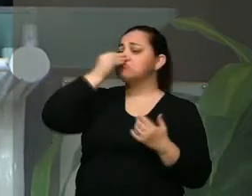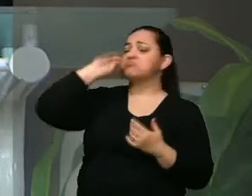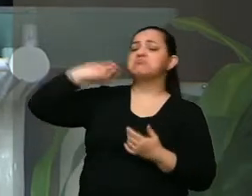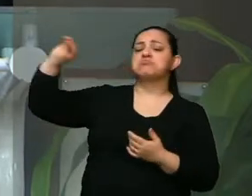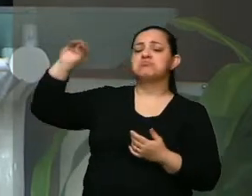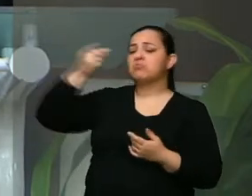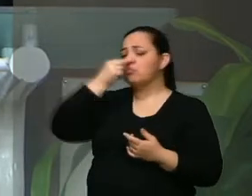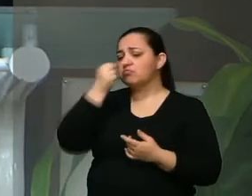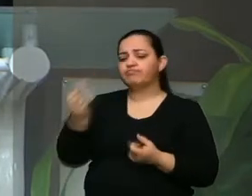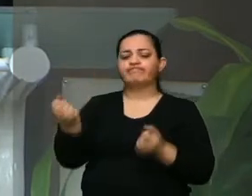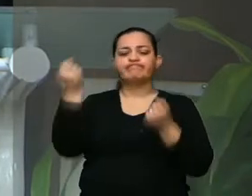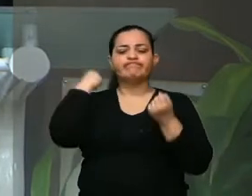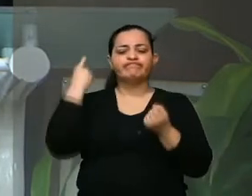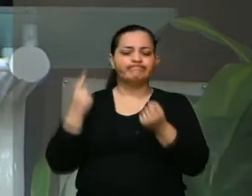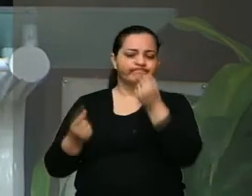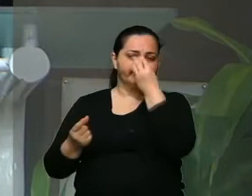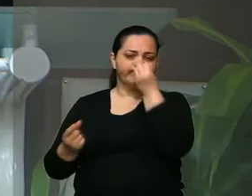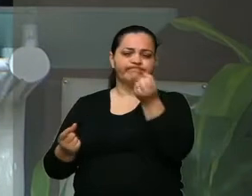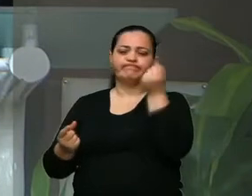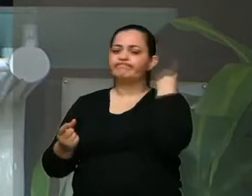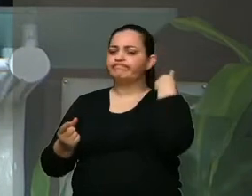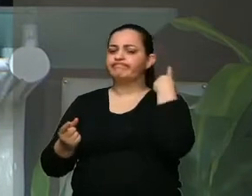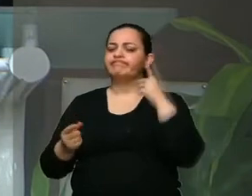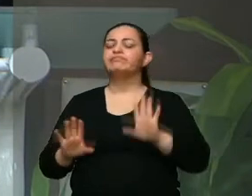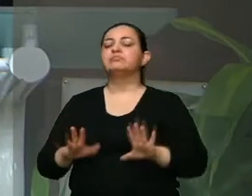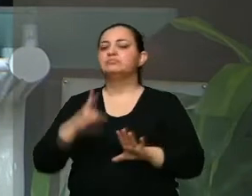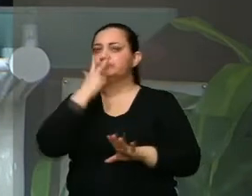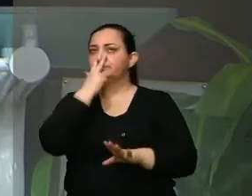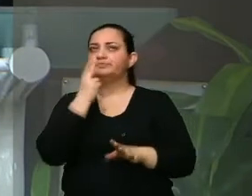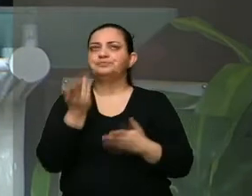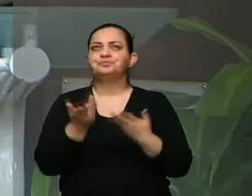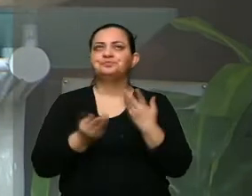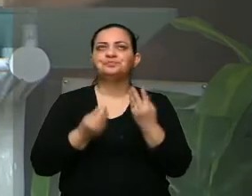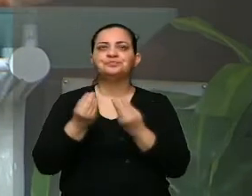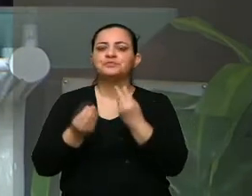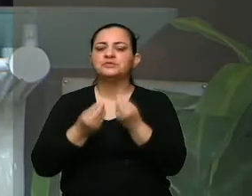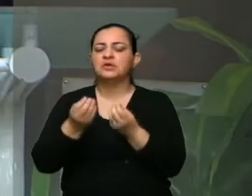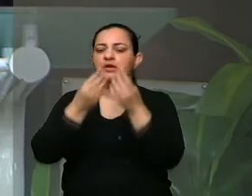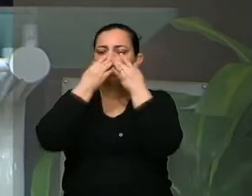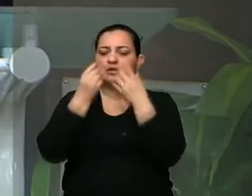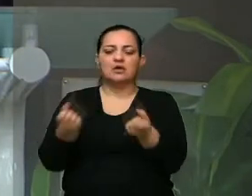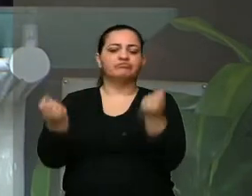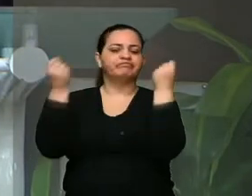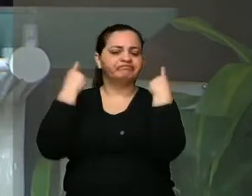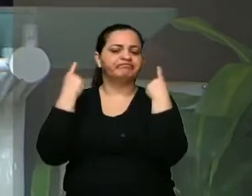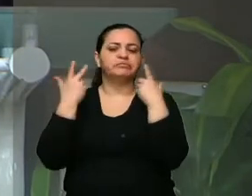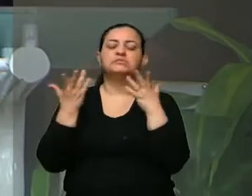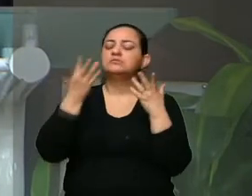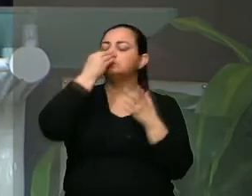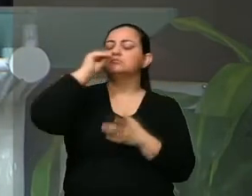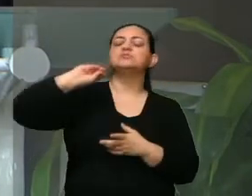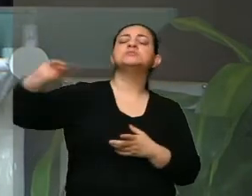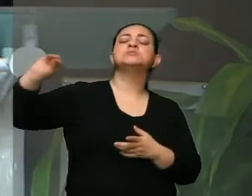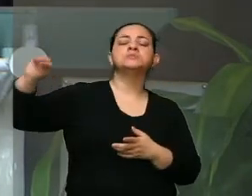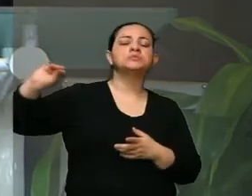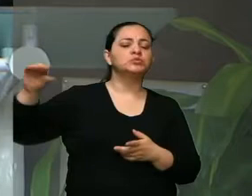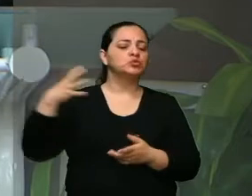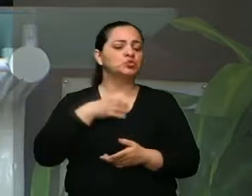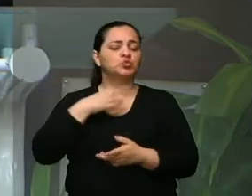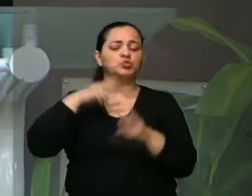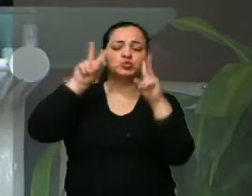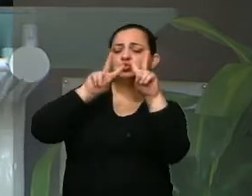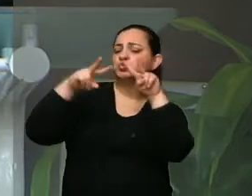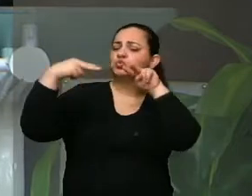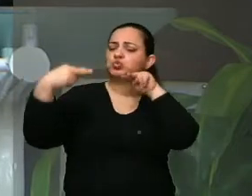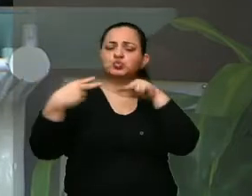como eu vou dizer já joga por outro lado da tem sua maneira de ver